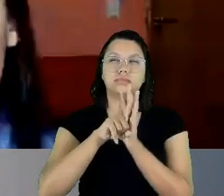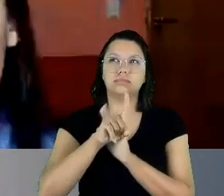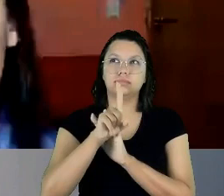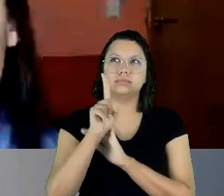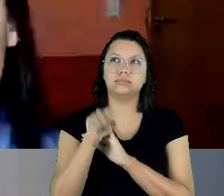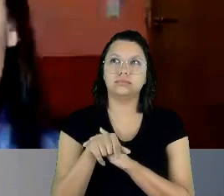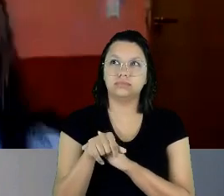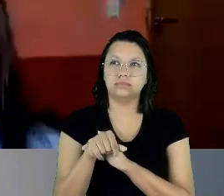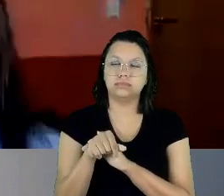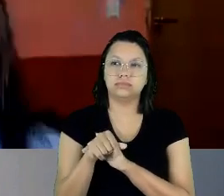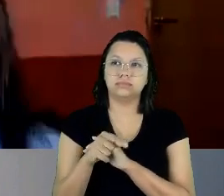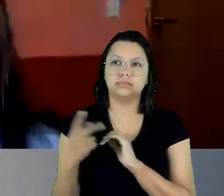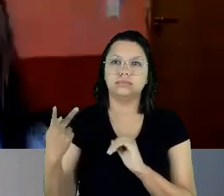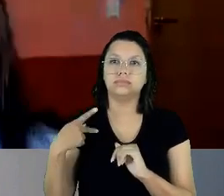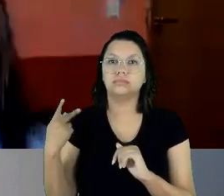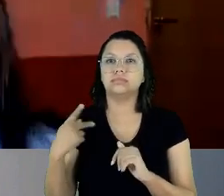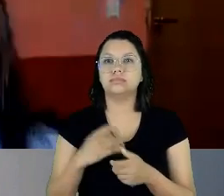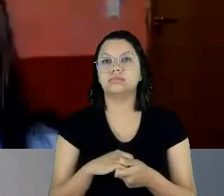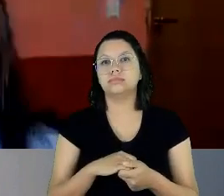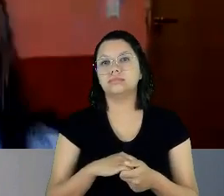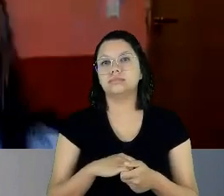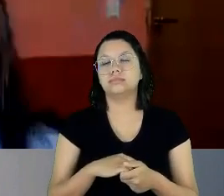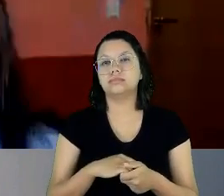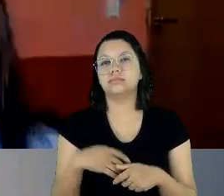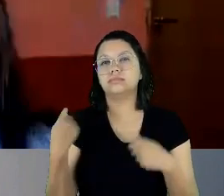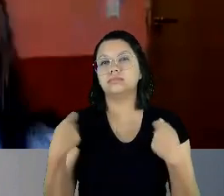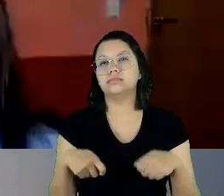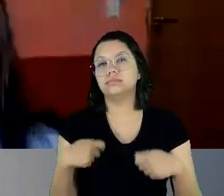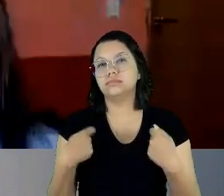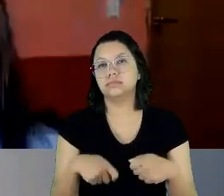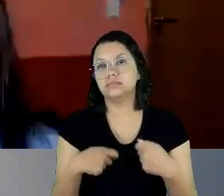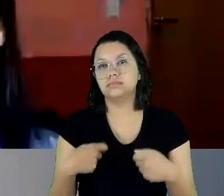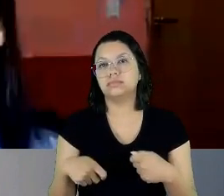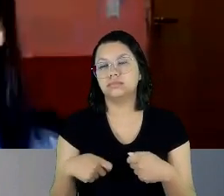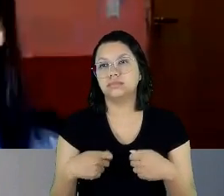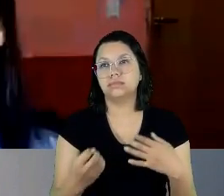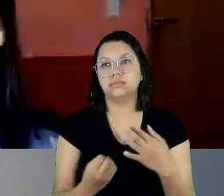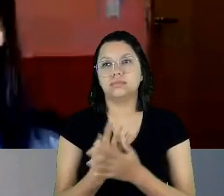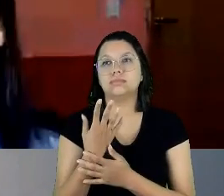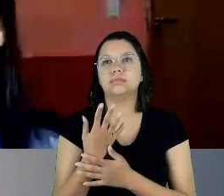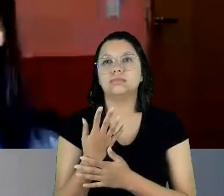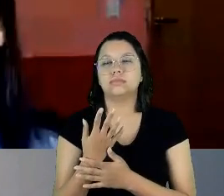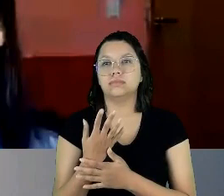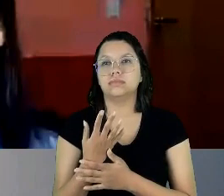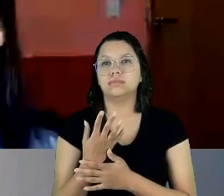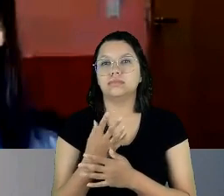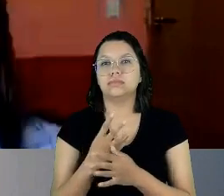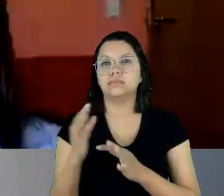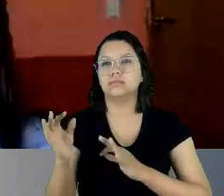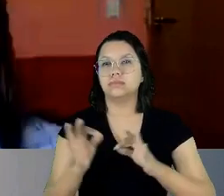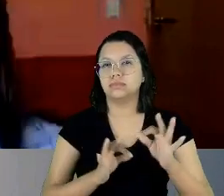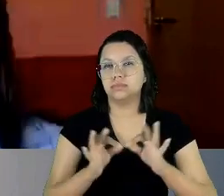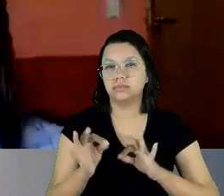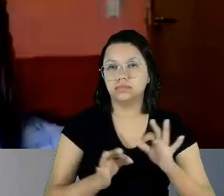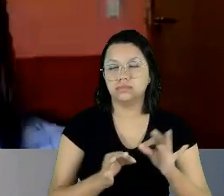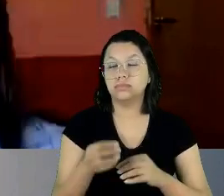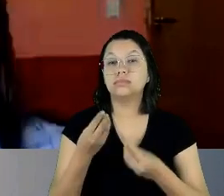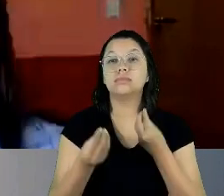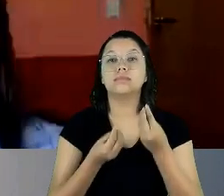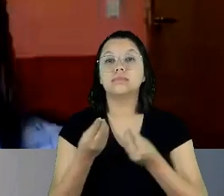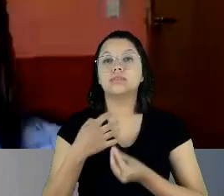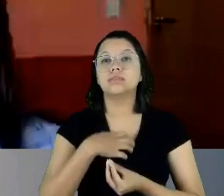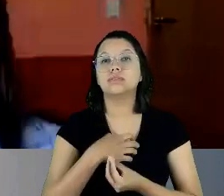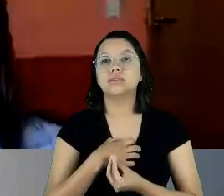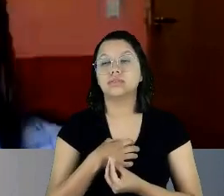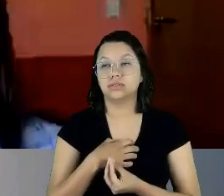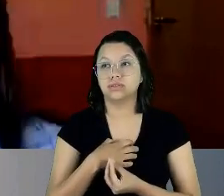que a gente precisa estabelecer e repactuar, né, qual é a forma que a